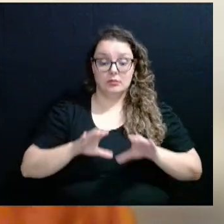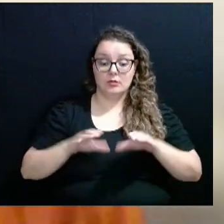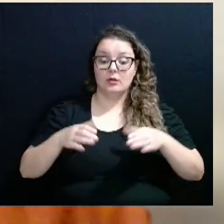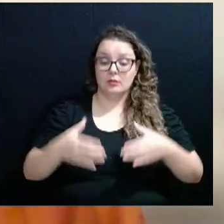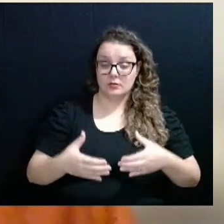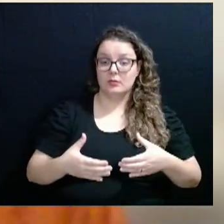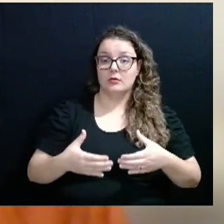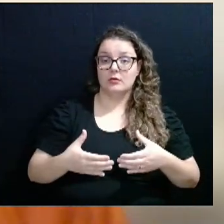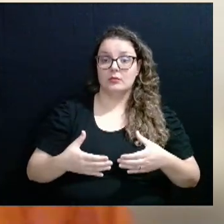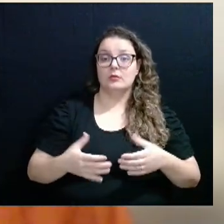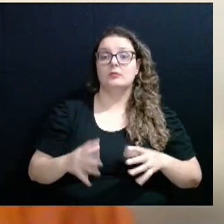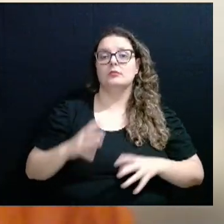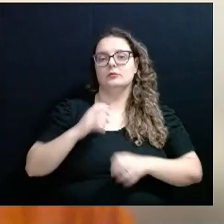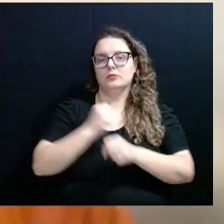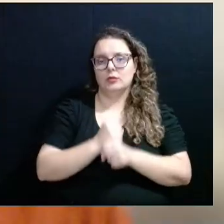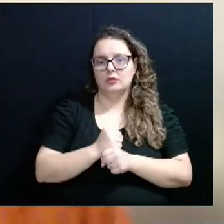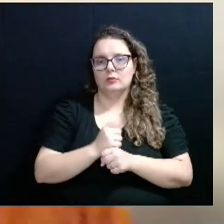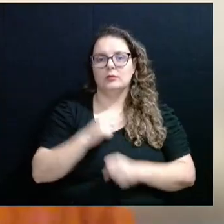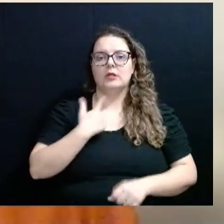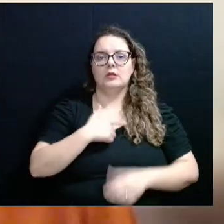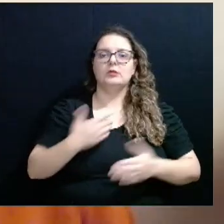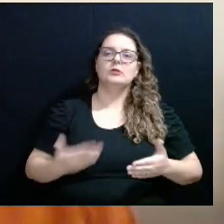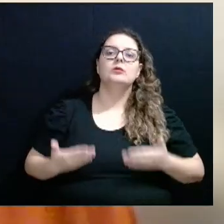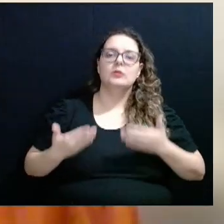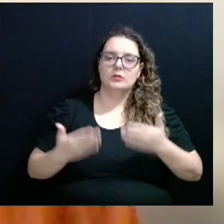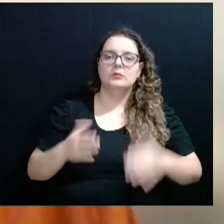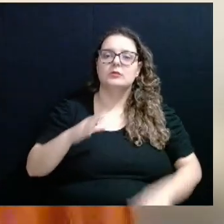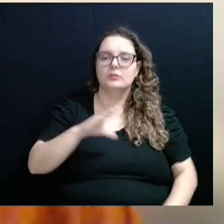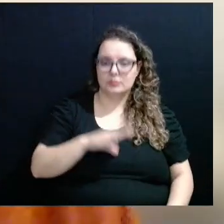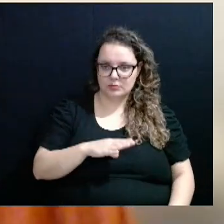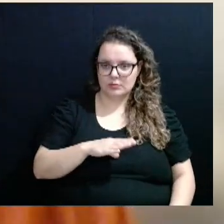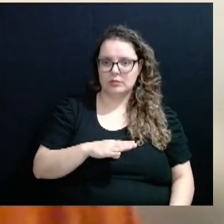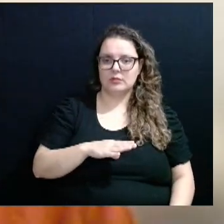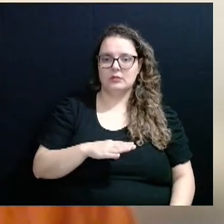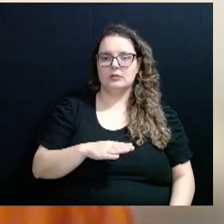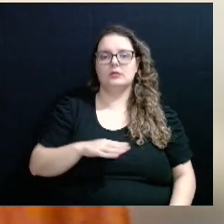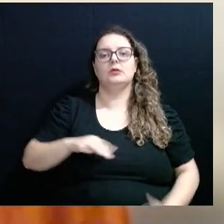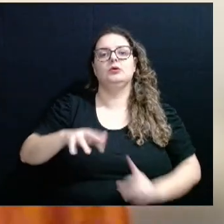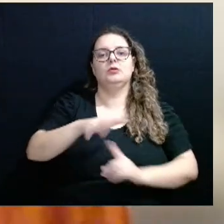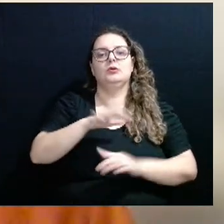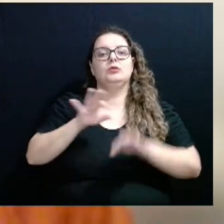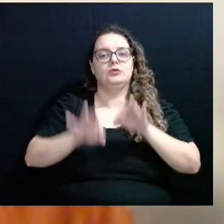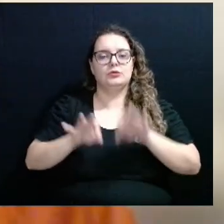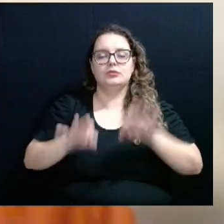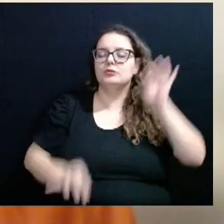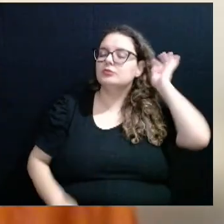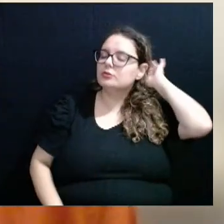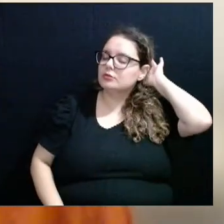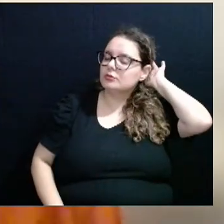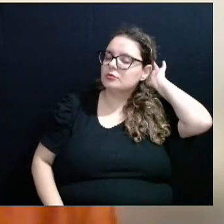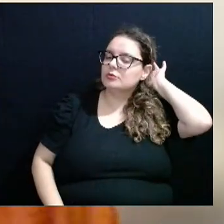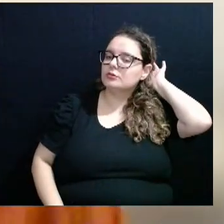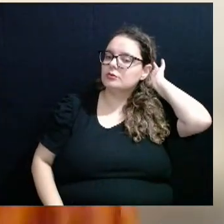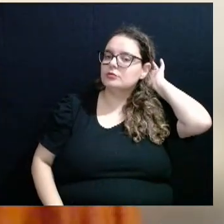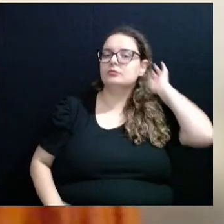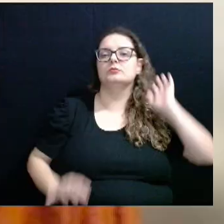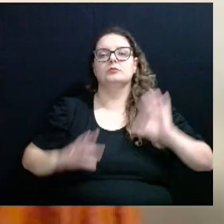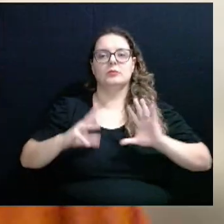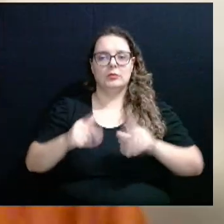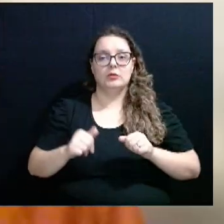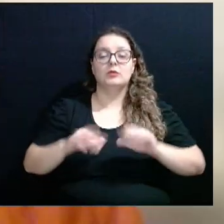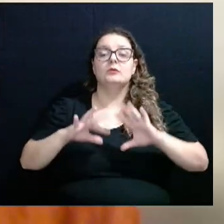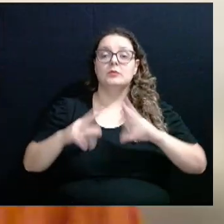um todo, para que a gente forneça uma cidade ambientalmente justa para todos, para que todos possam ter uma